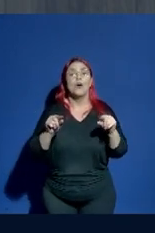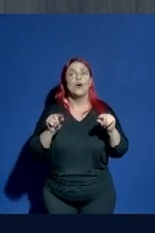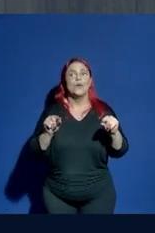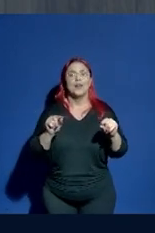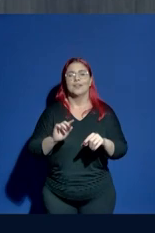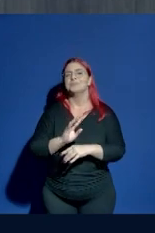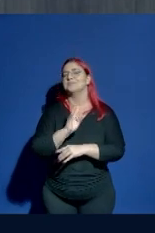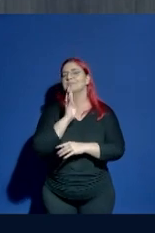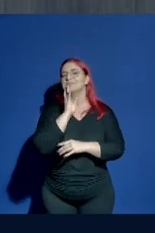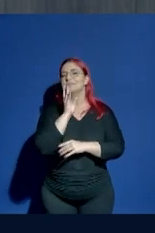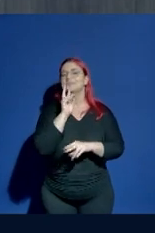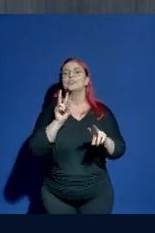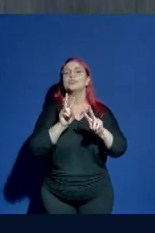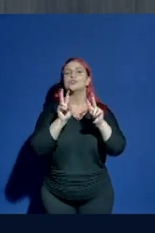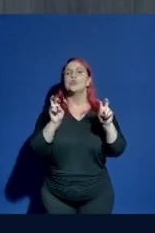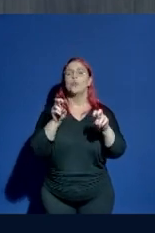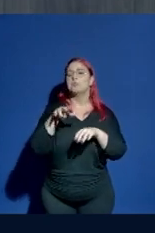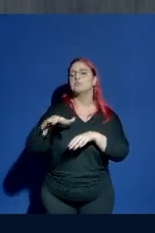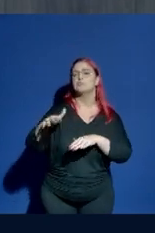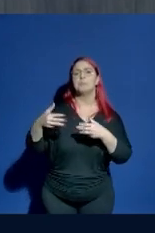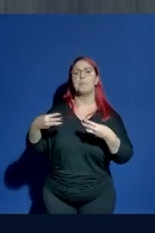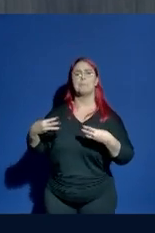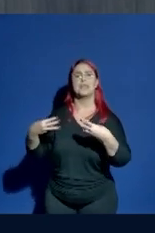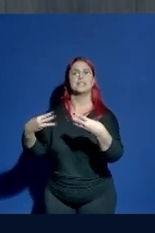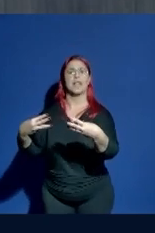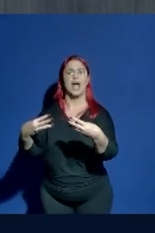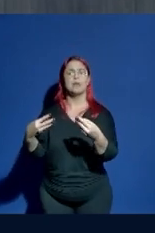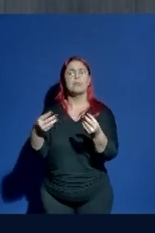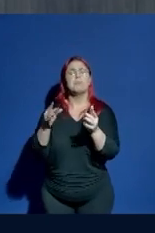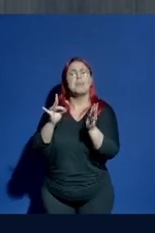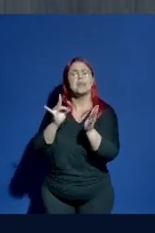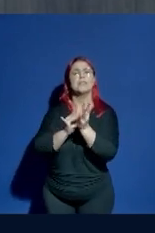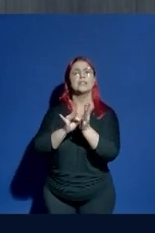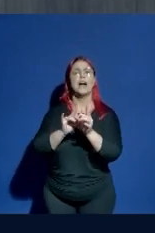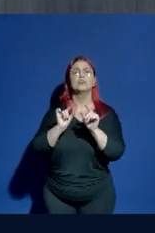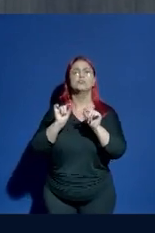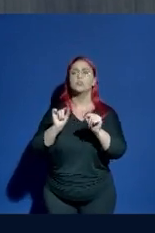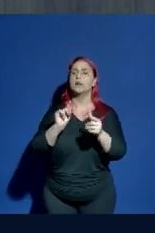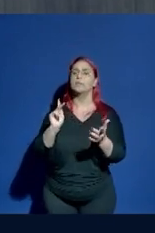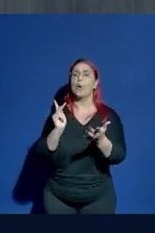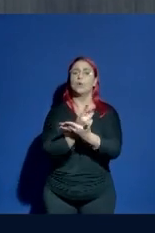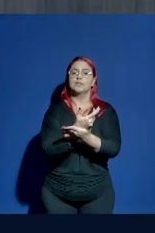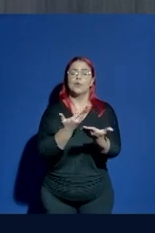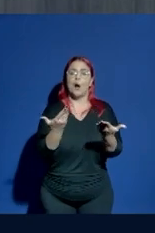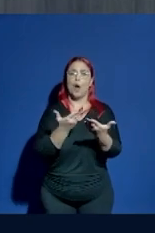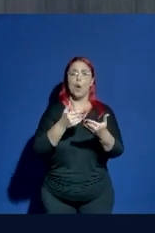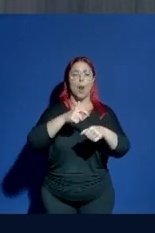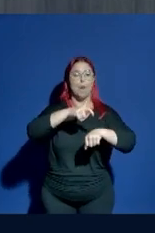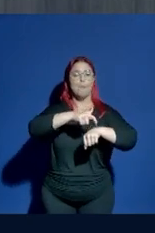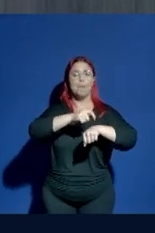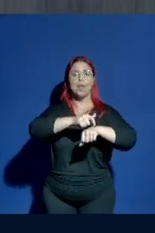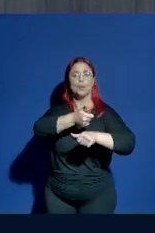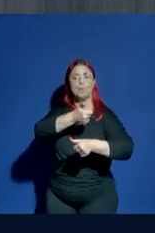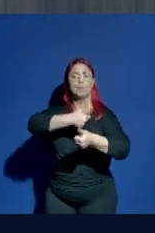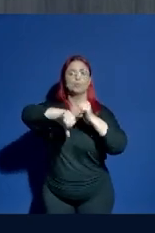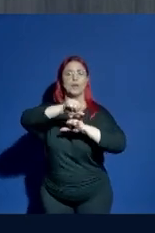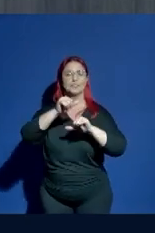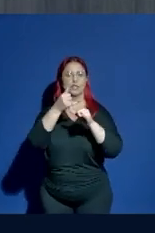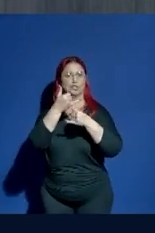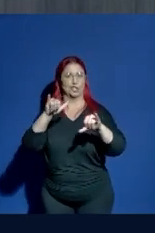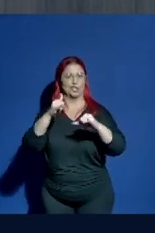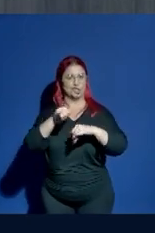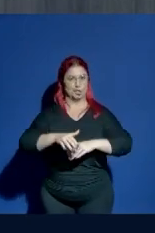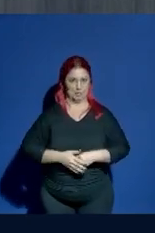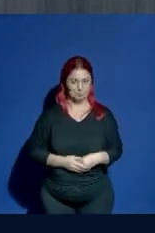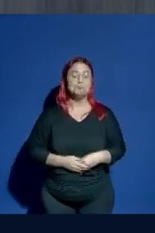eu acho que a visão do ministério e do que que tá acontecendo de fato essa pauta na transação energética para uma audiência aqui que é muito protagonista